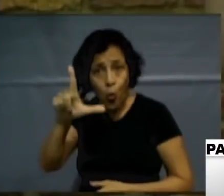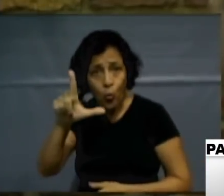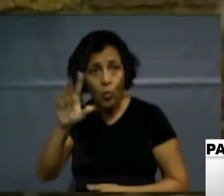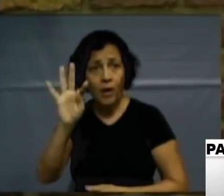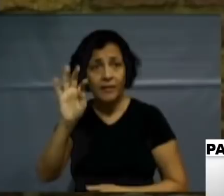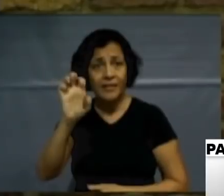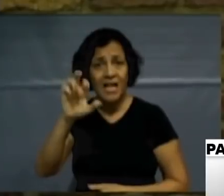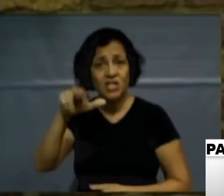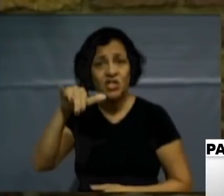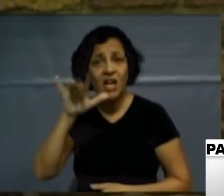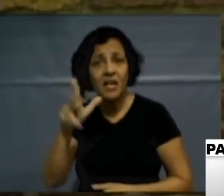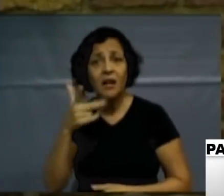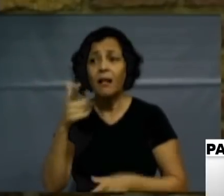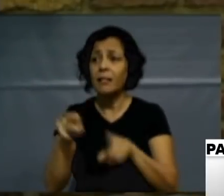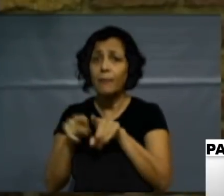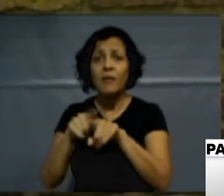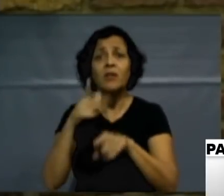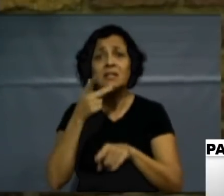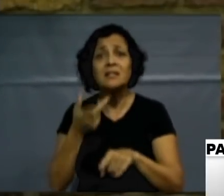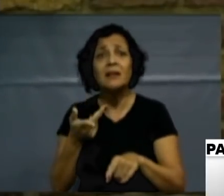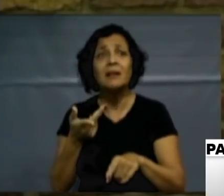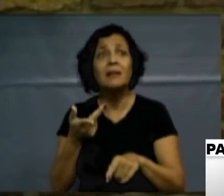até quando?